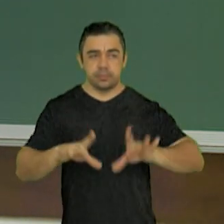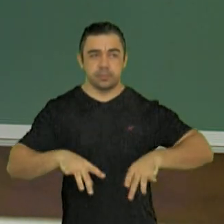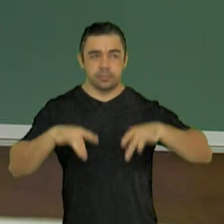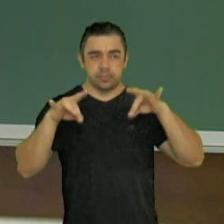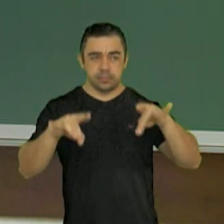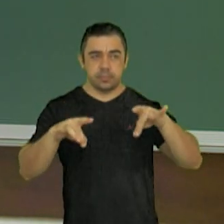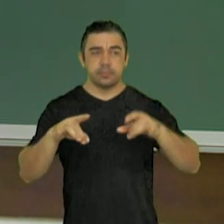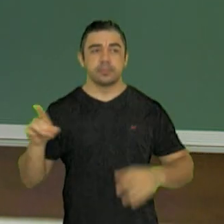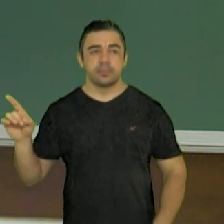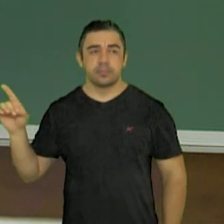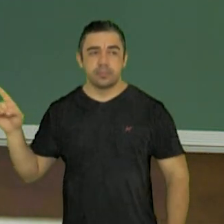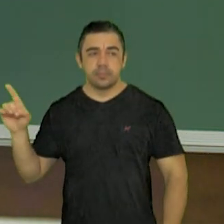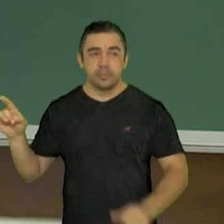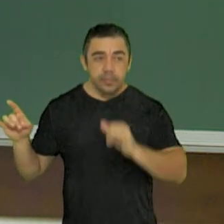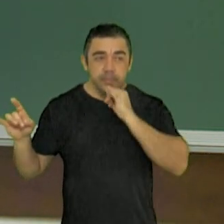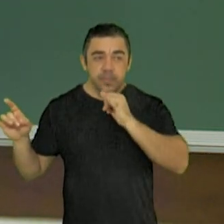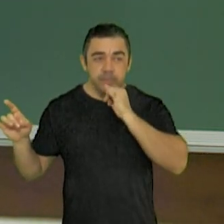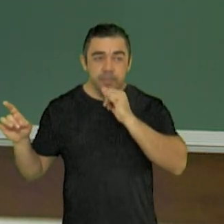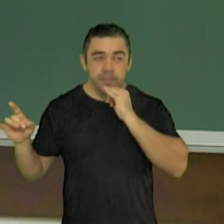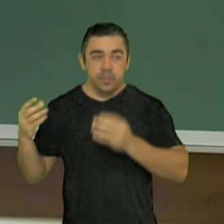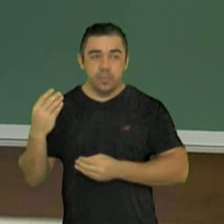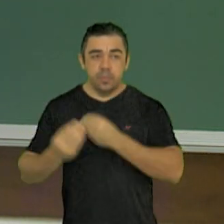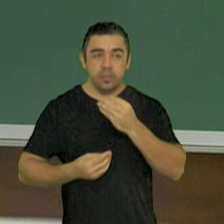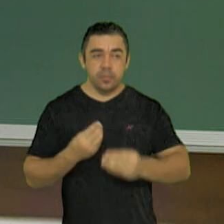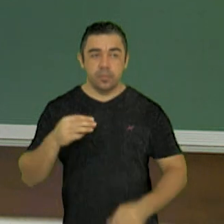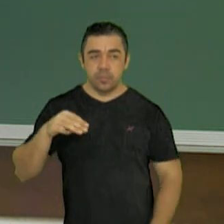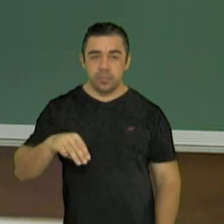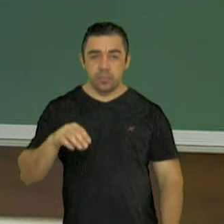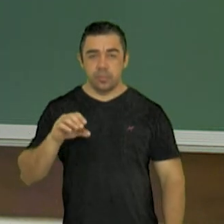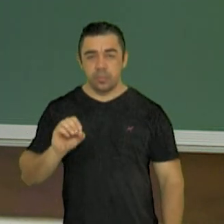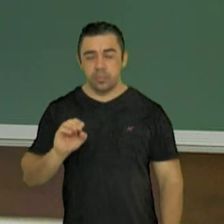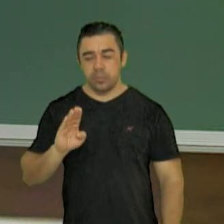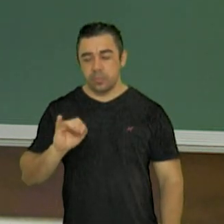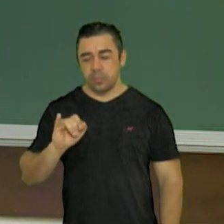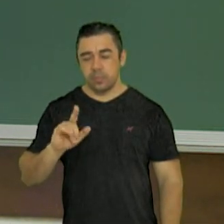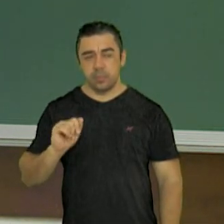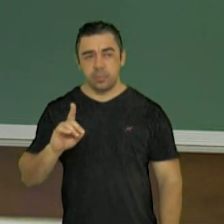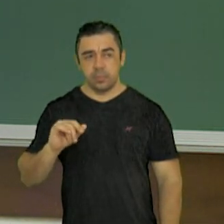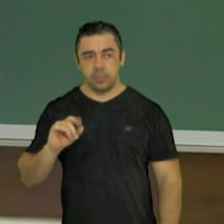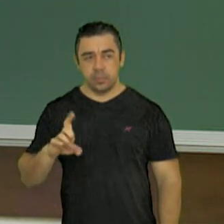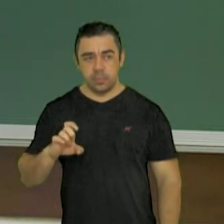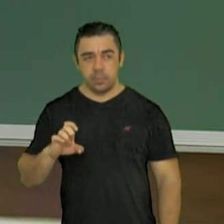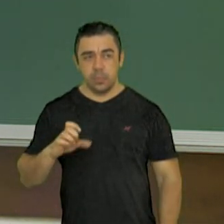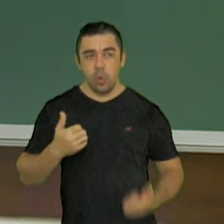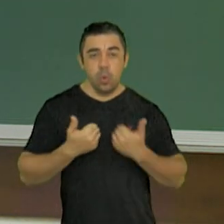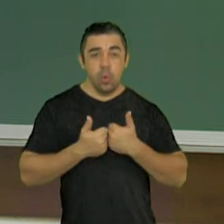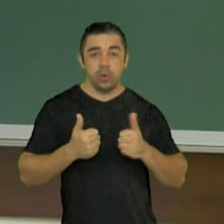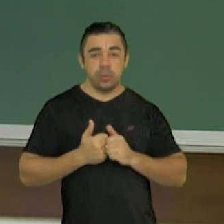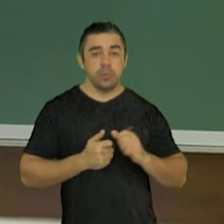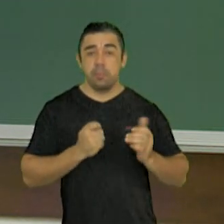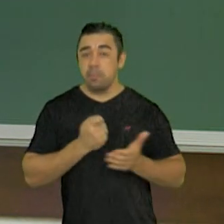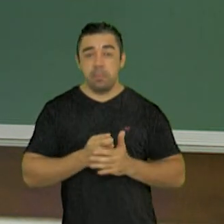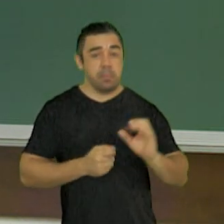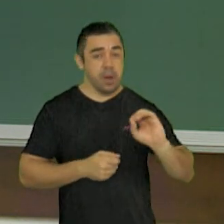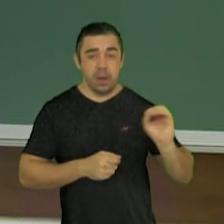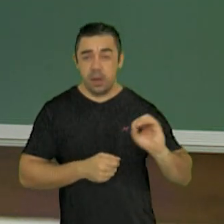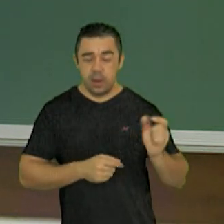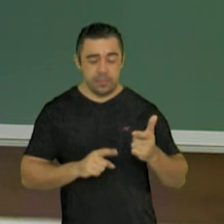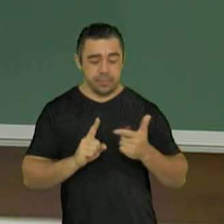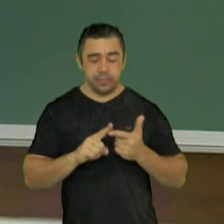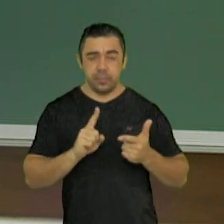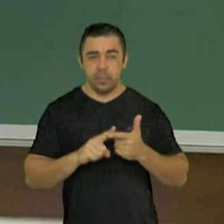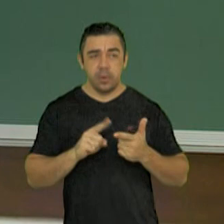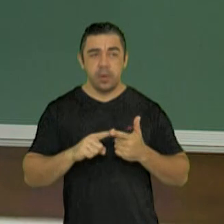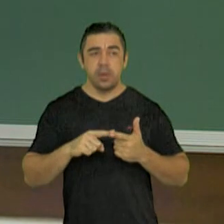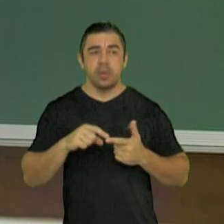para a Oceania, está um exemplo aí de mobilidade no mundo. Ônibus a tarifa zero, rede de ciclovias, os